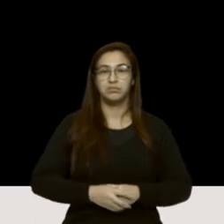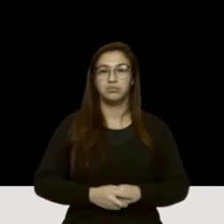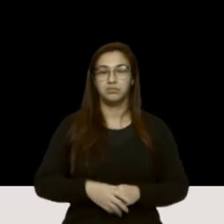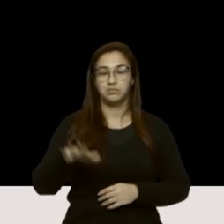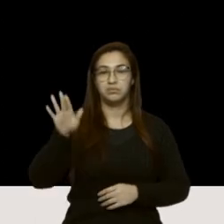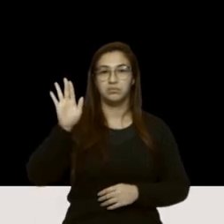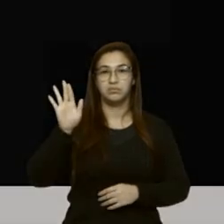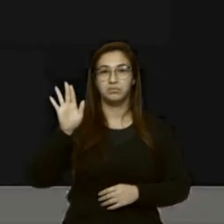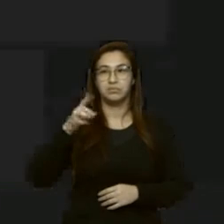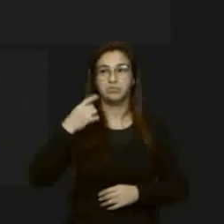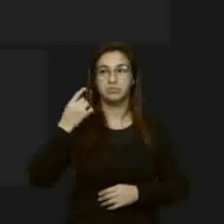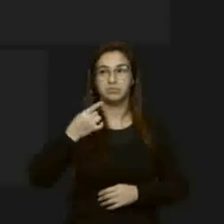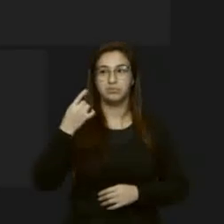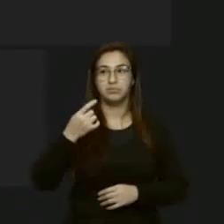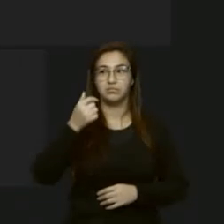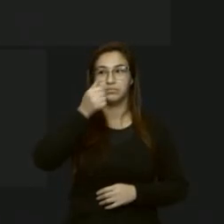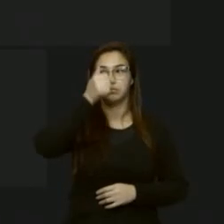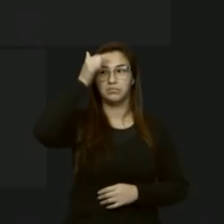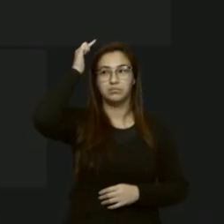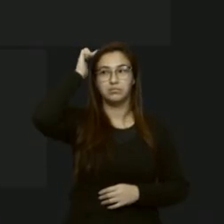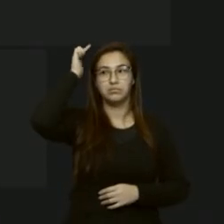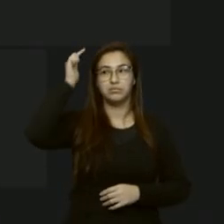ordem, deputado Adriano Pereira.